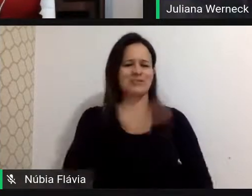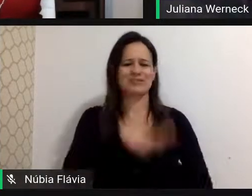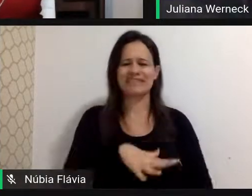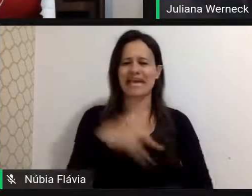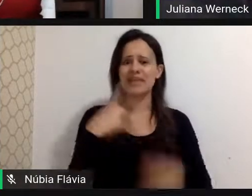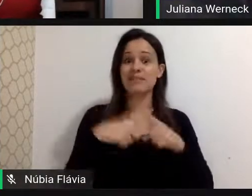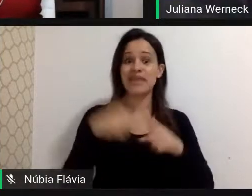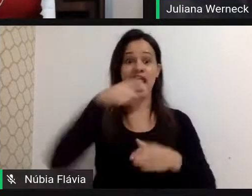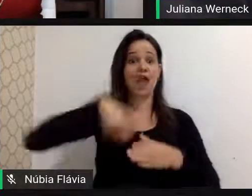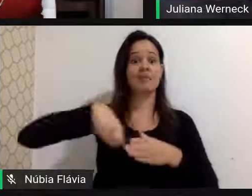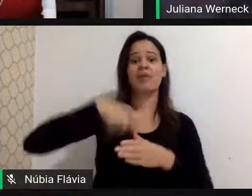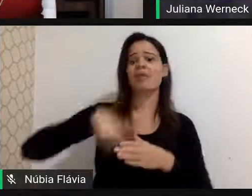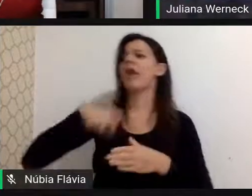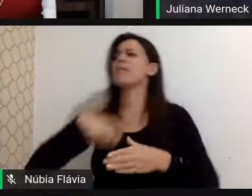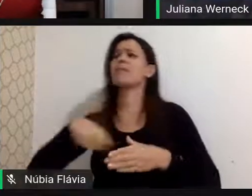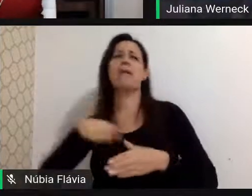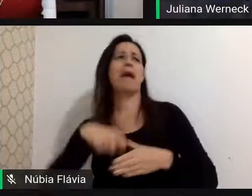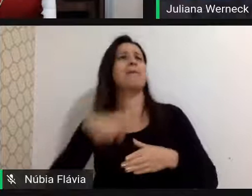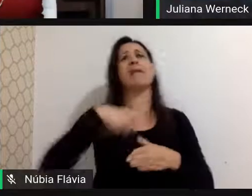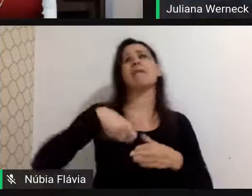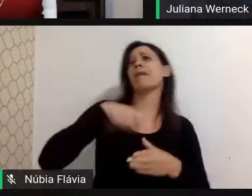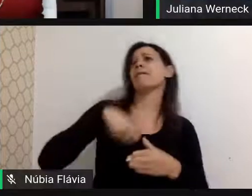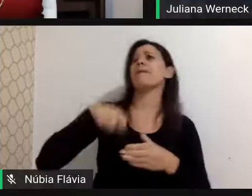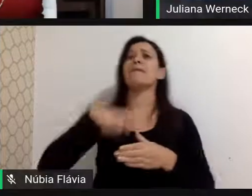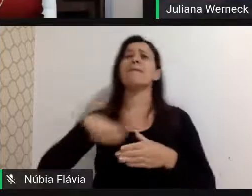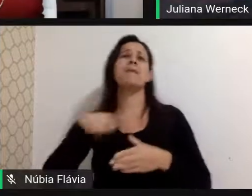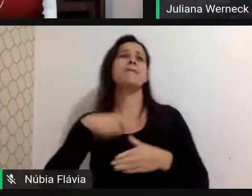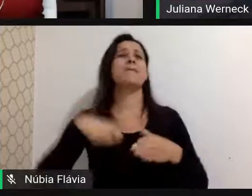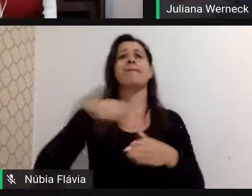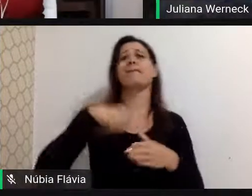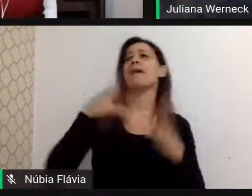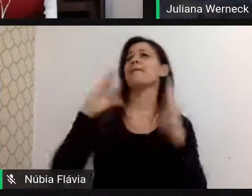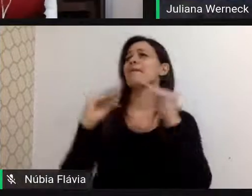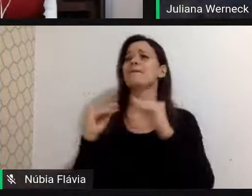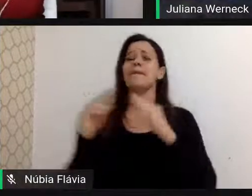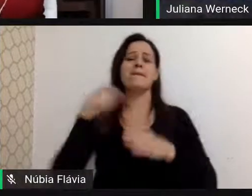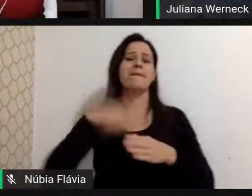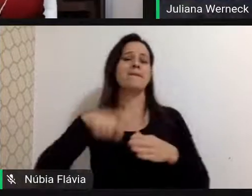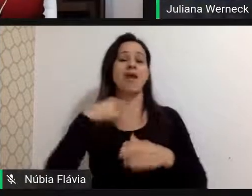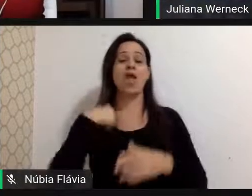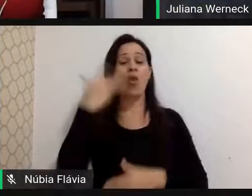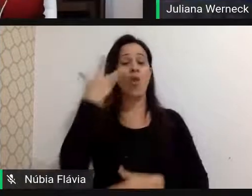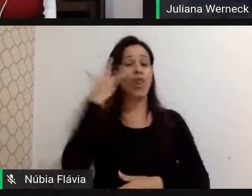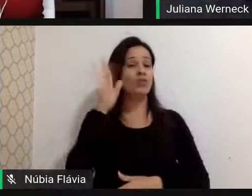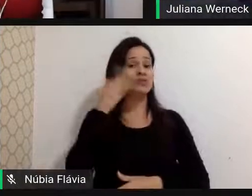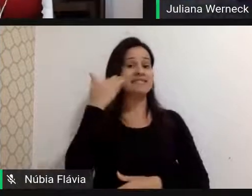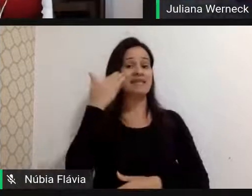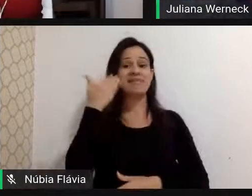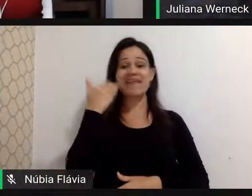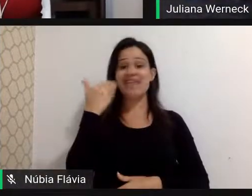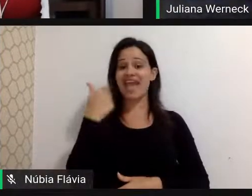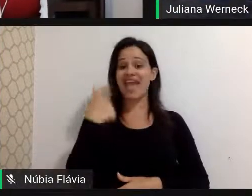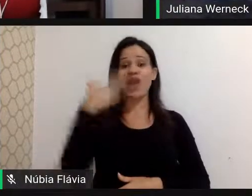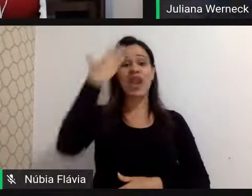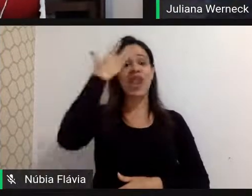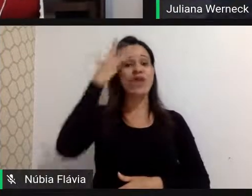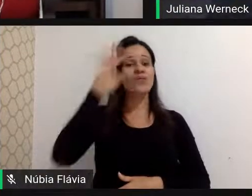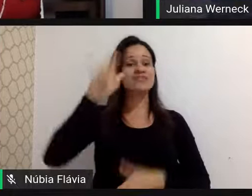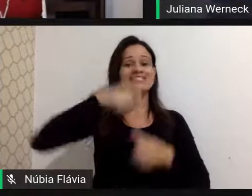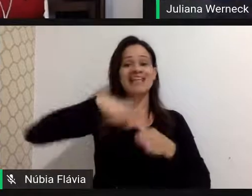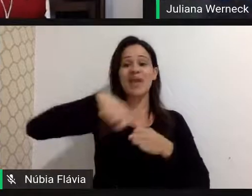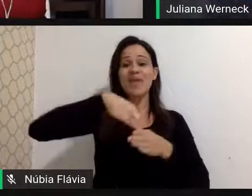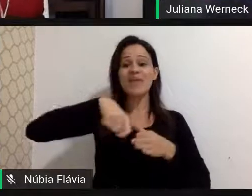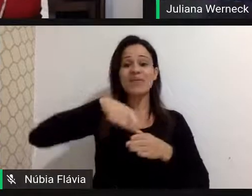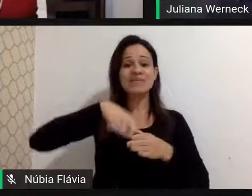fala ao mesmo tempo mesmo. E eu, uma pessoa que eu não, assim, eu não sei fazer maquiagem e também não sei cozinhar. Então